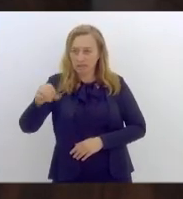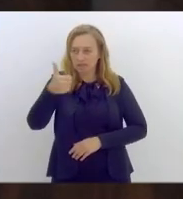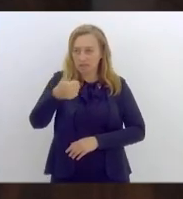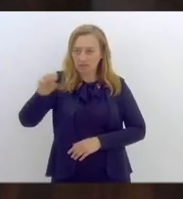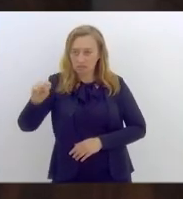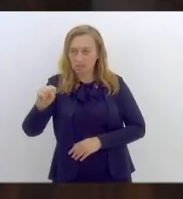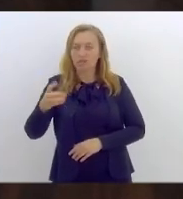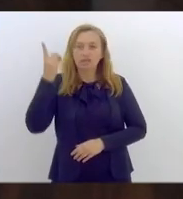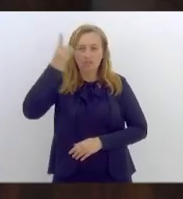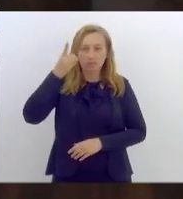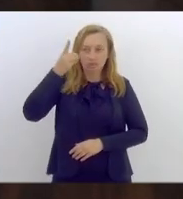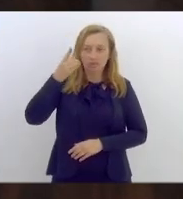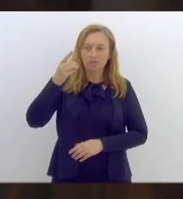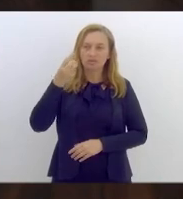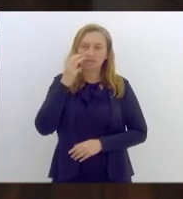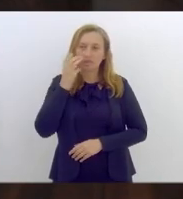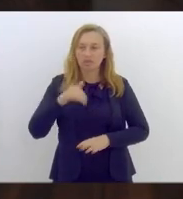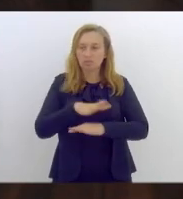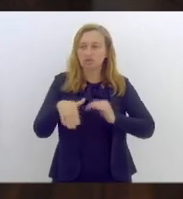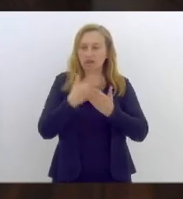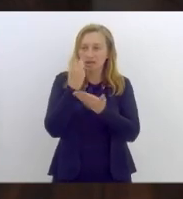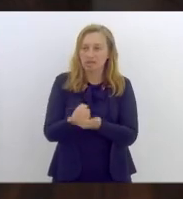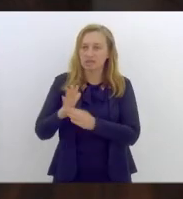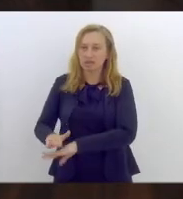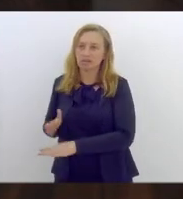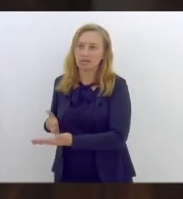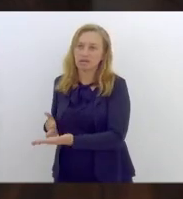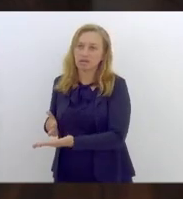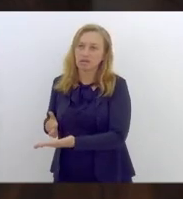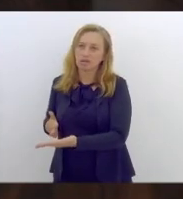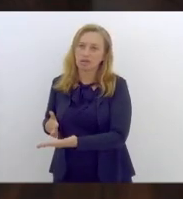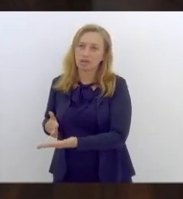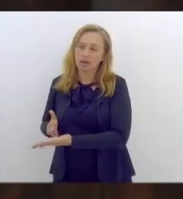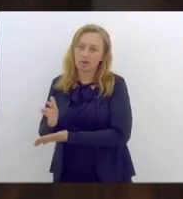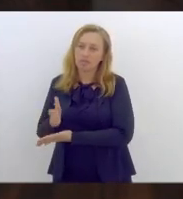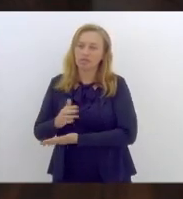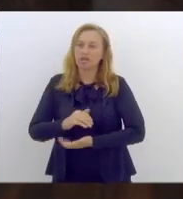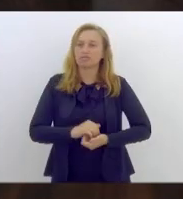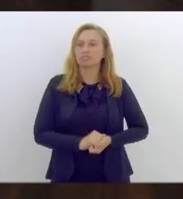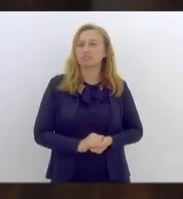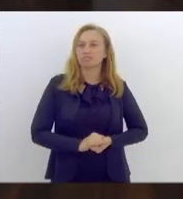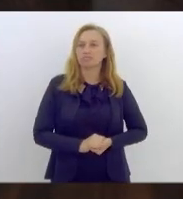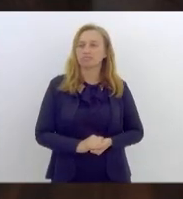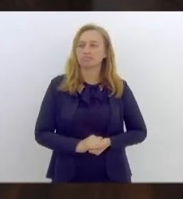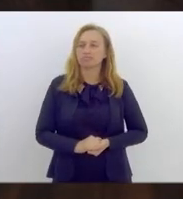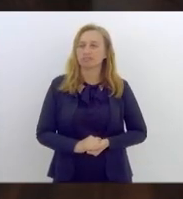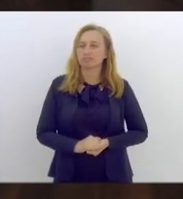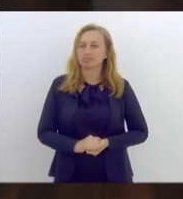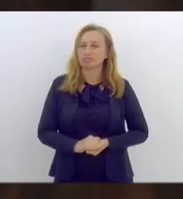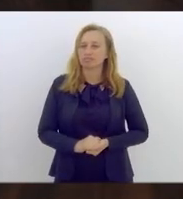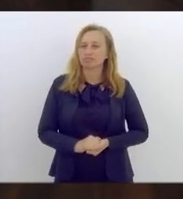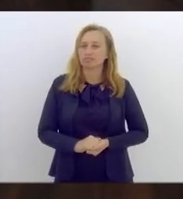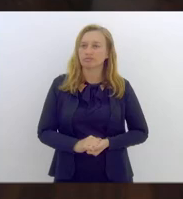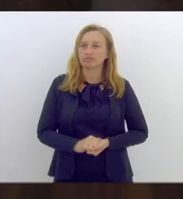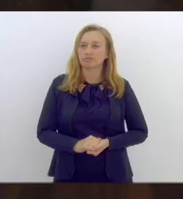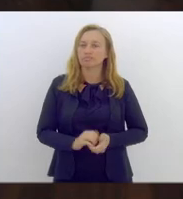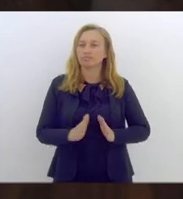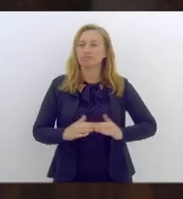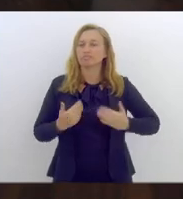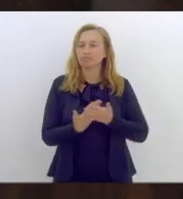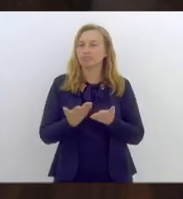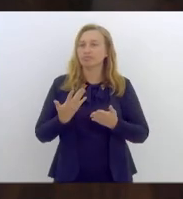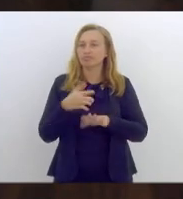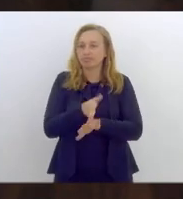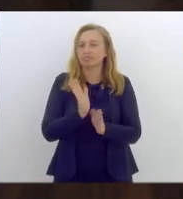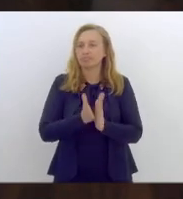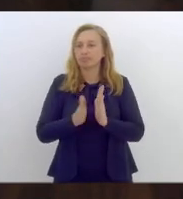Deputado waldeck Carneiro seus que aprovam permaneçam aprovada requer a